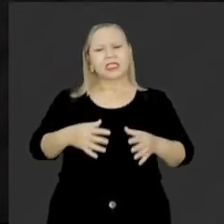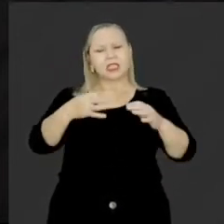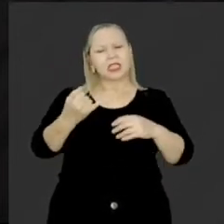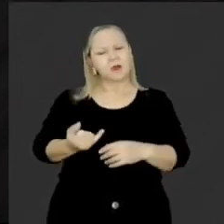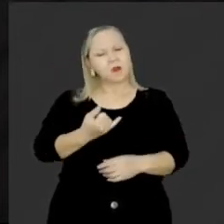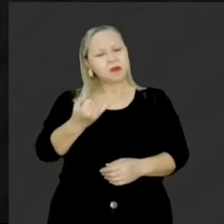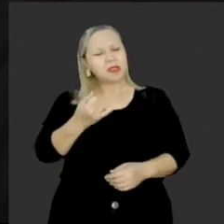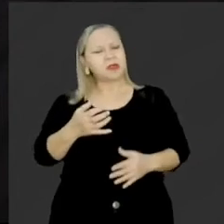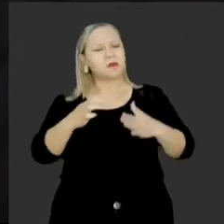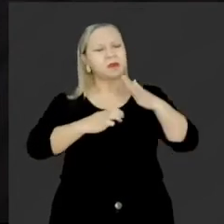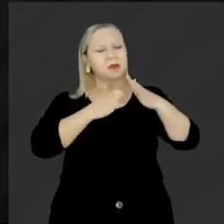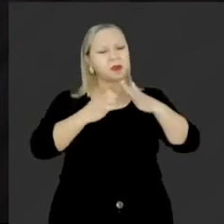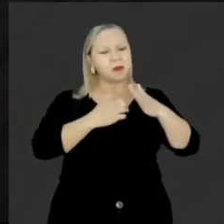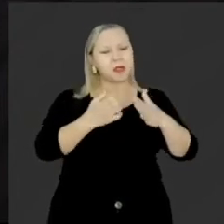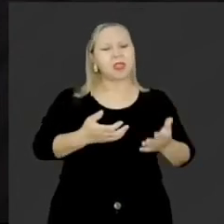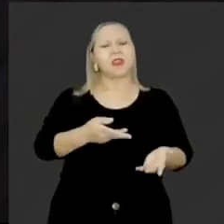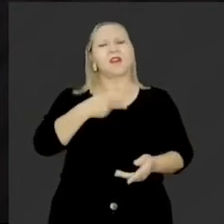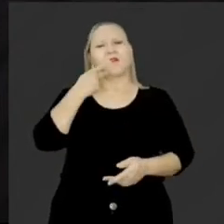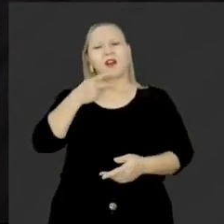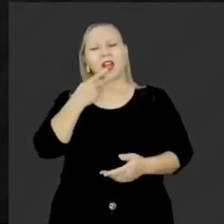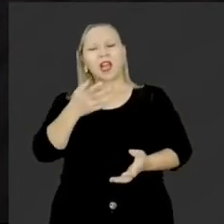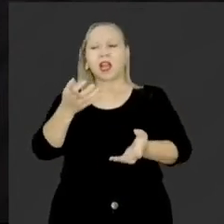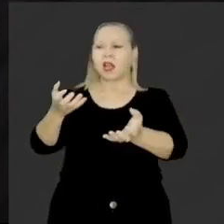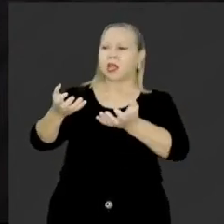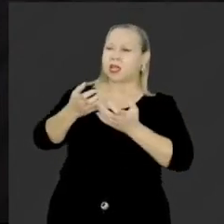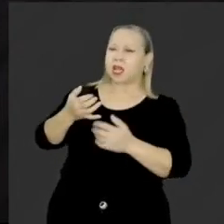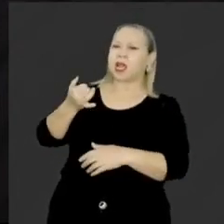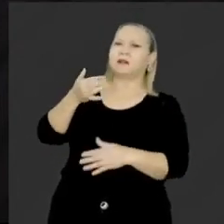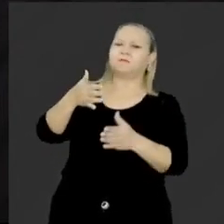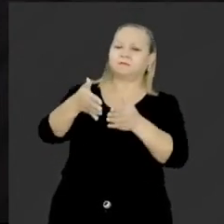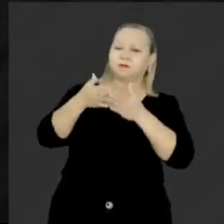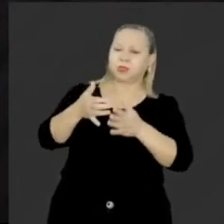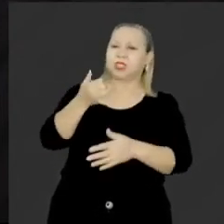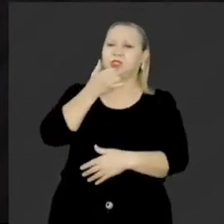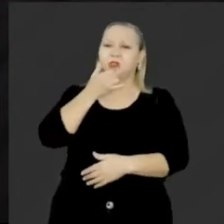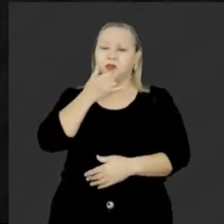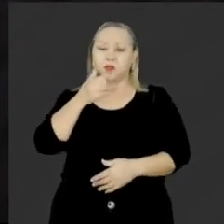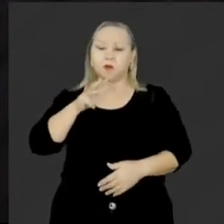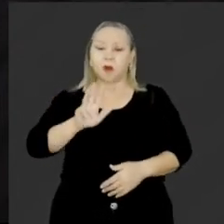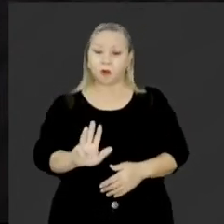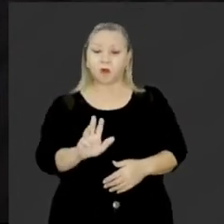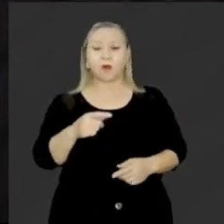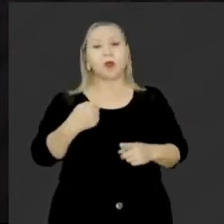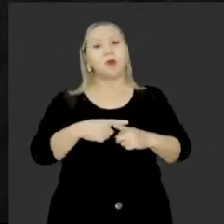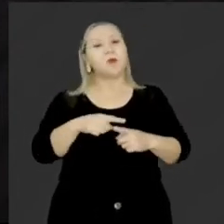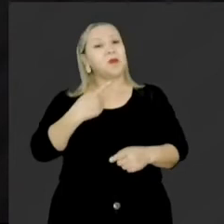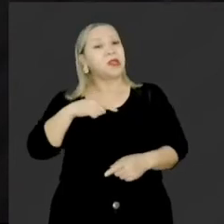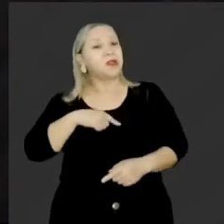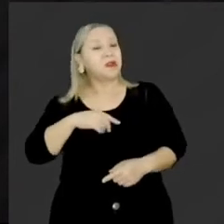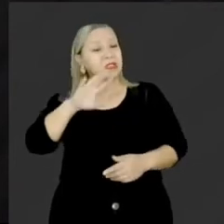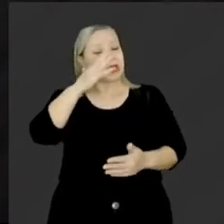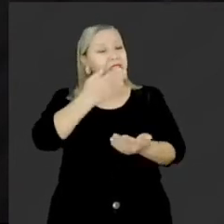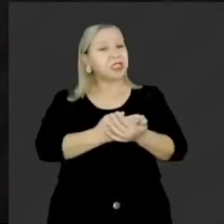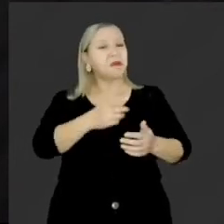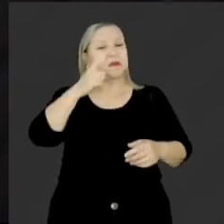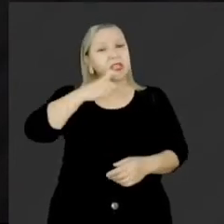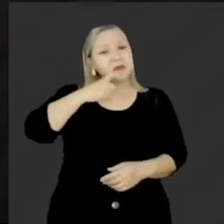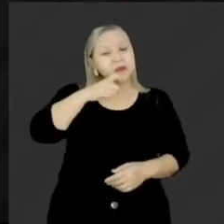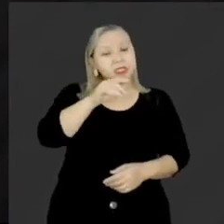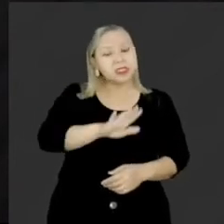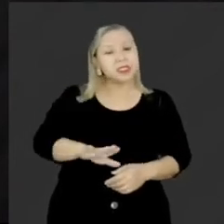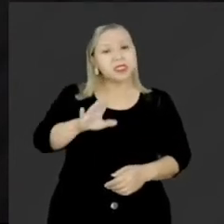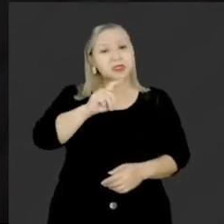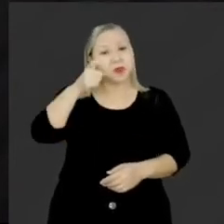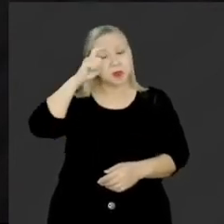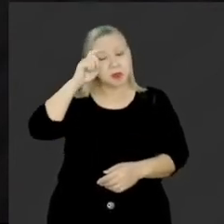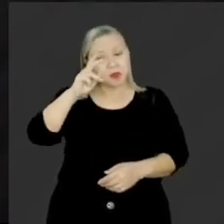para utilizar a palavra desculpa. É preciso ter muita grandeza. É preciso ter muito caráter para falar a palavra desculpa. Eu